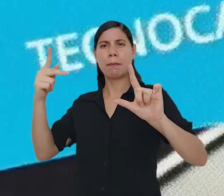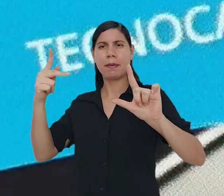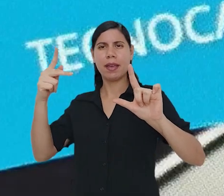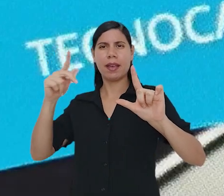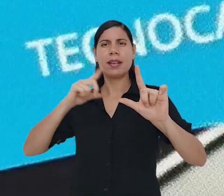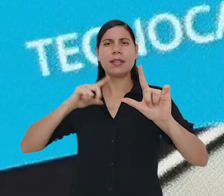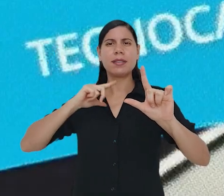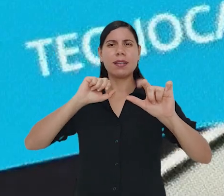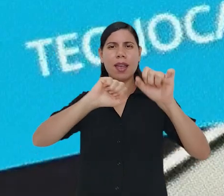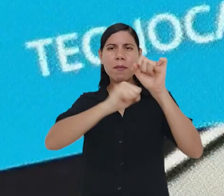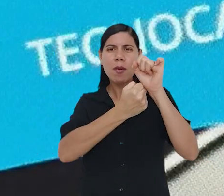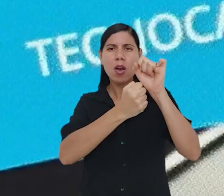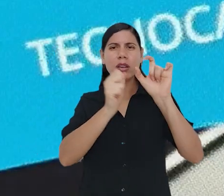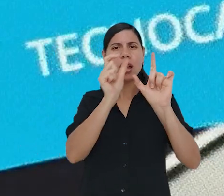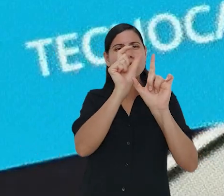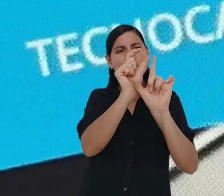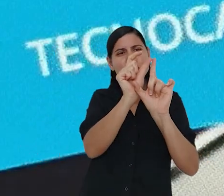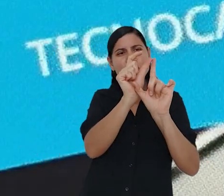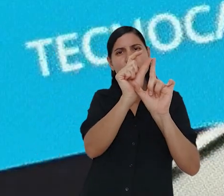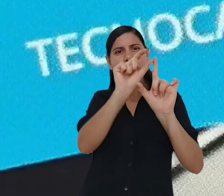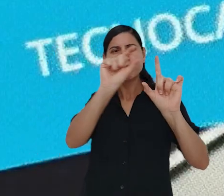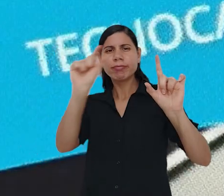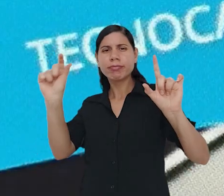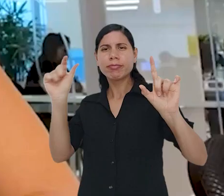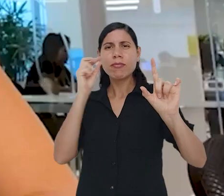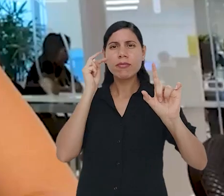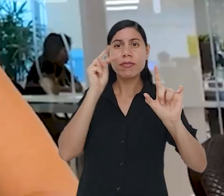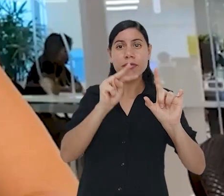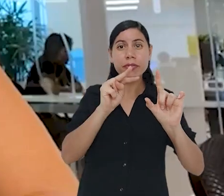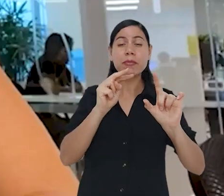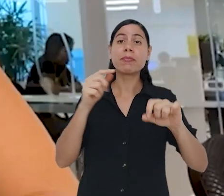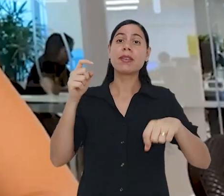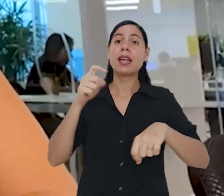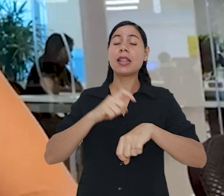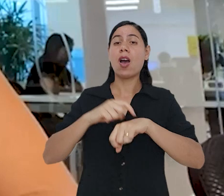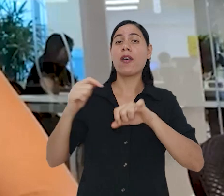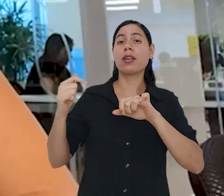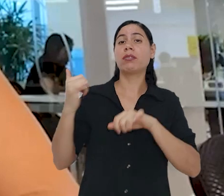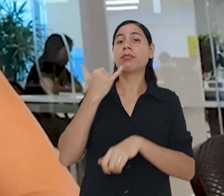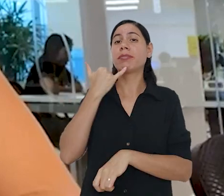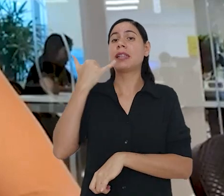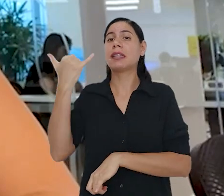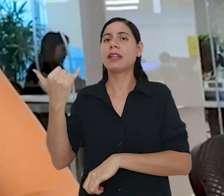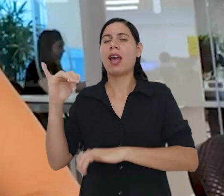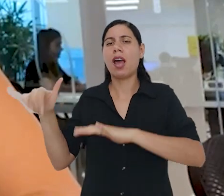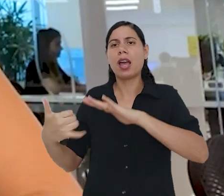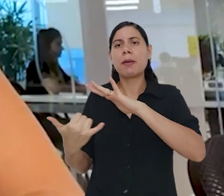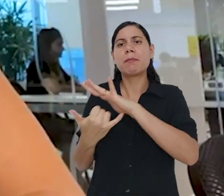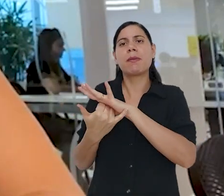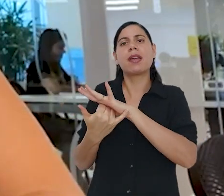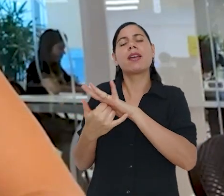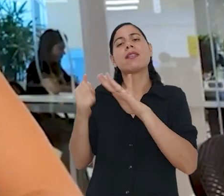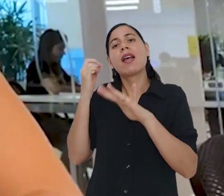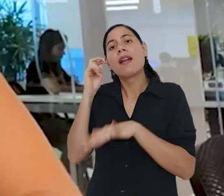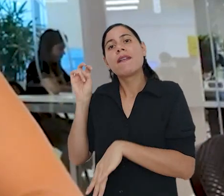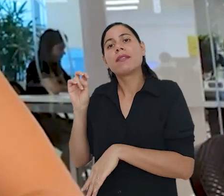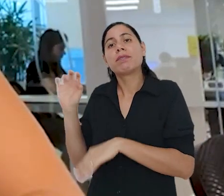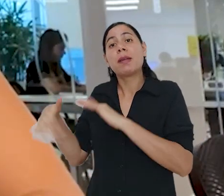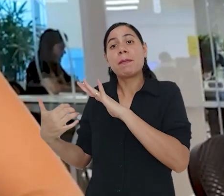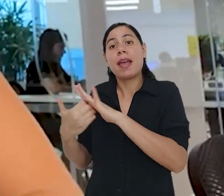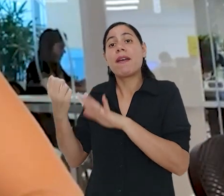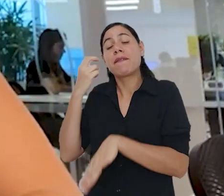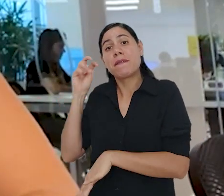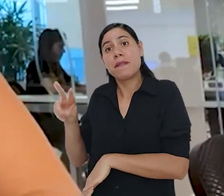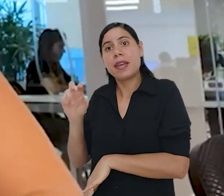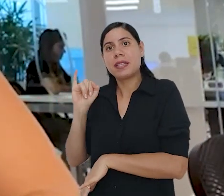URL, se tem o cadeadinho na barra de navegação. Quando for entrar em contato com as empresas, verifica sempre se